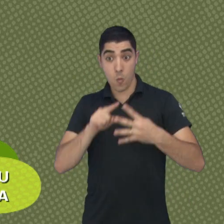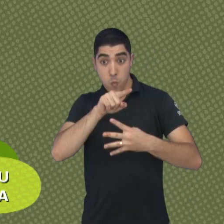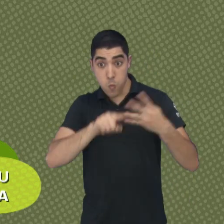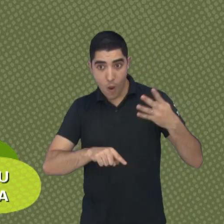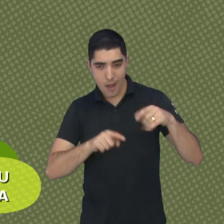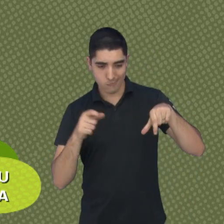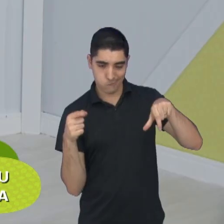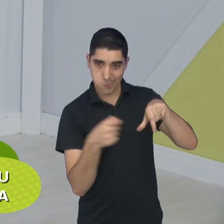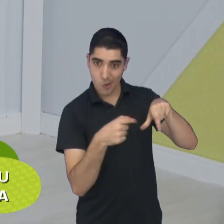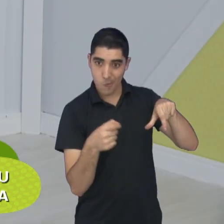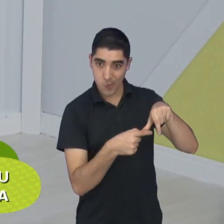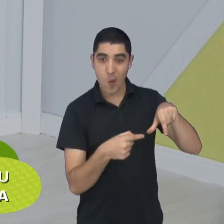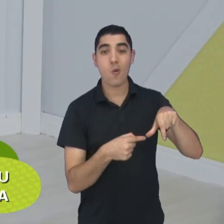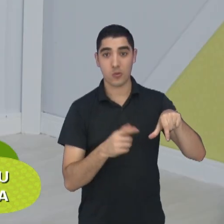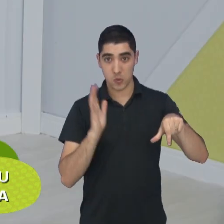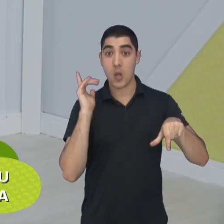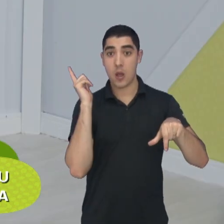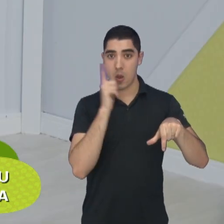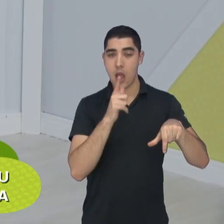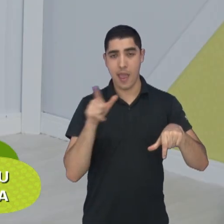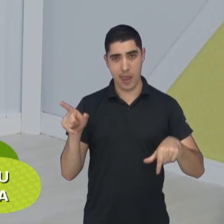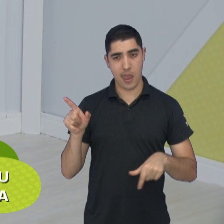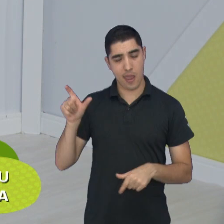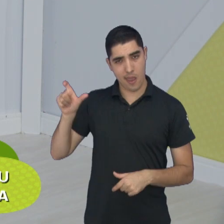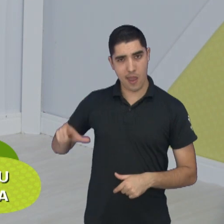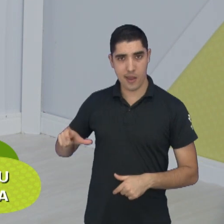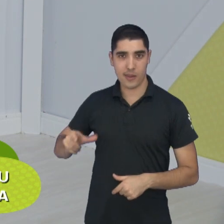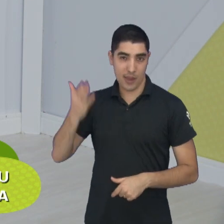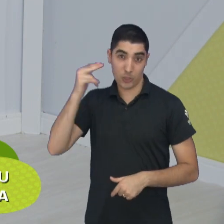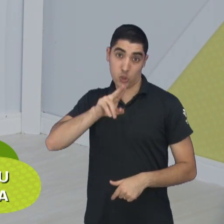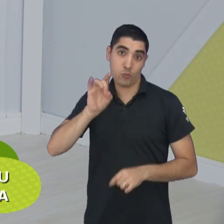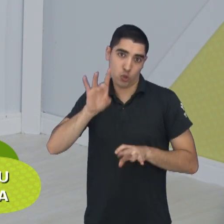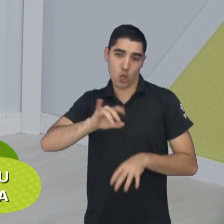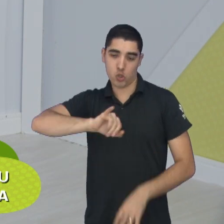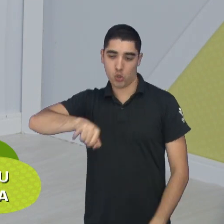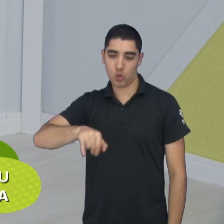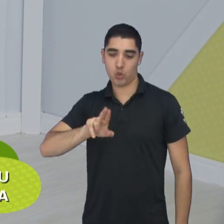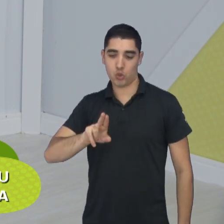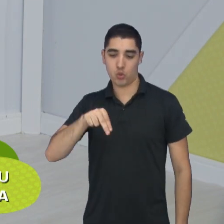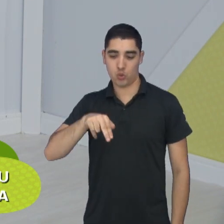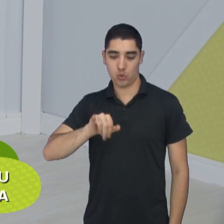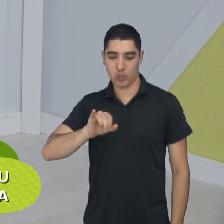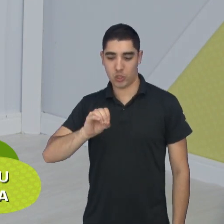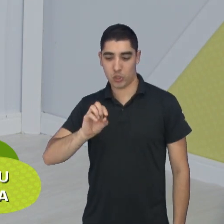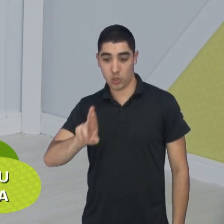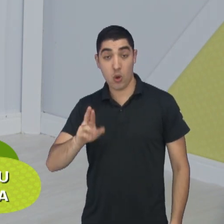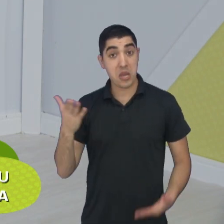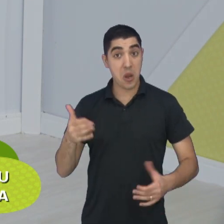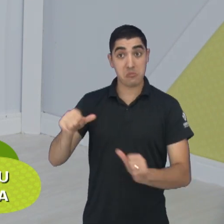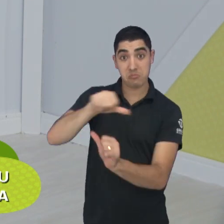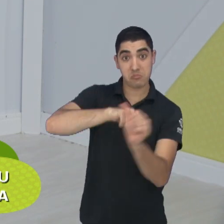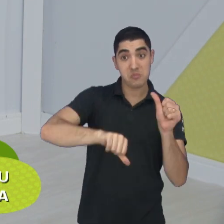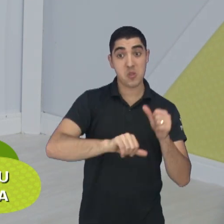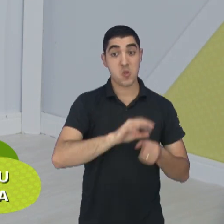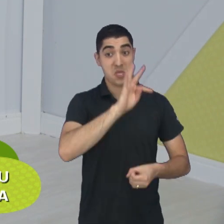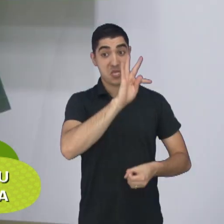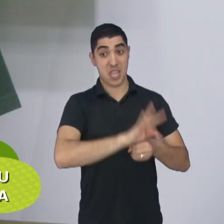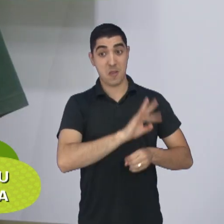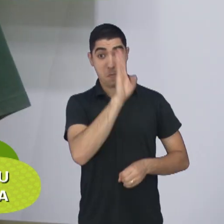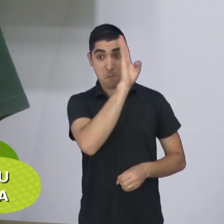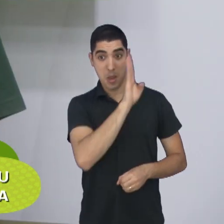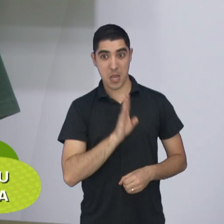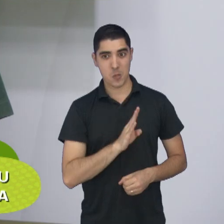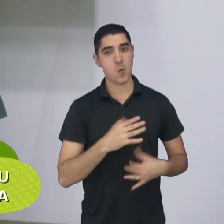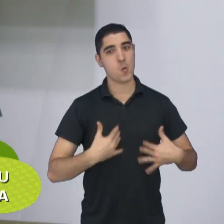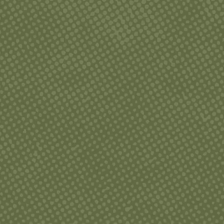então Júnior, quando jogou aqui, quando o jogador era chamado mesmo de Júnior, e o Dorival Júnior agora é técnico da seleção brasileira, Brunão. Muito bacana,